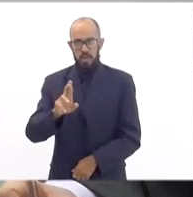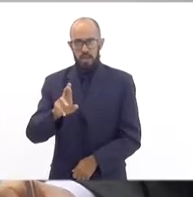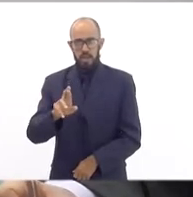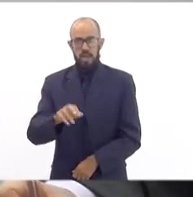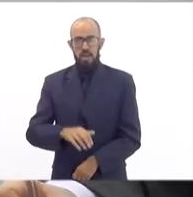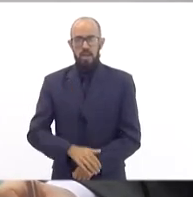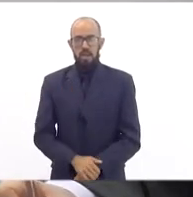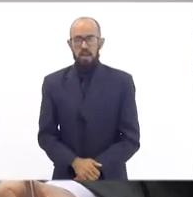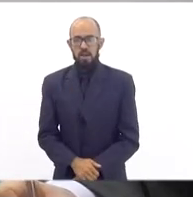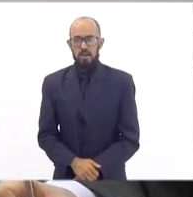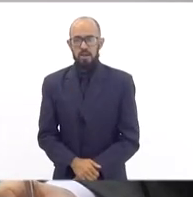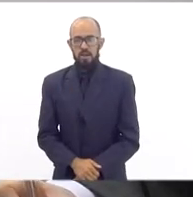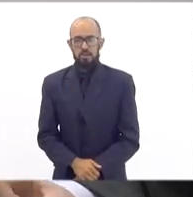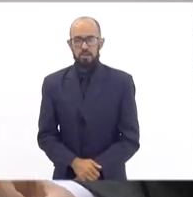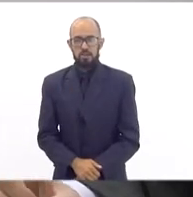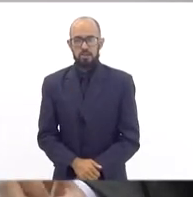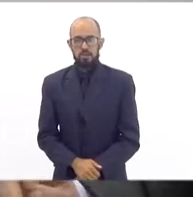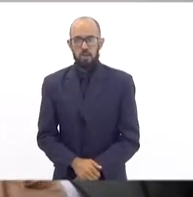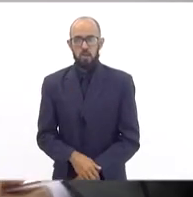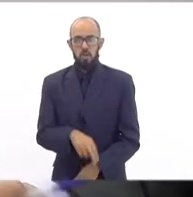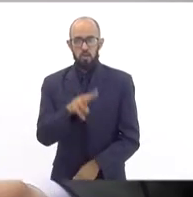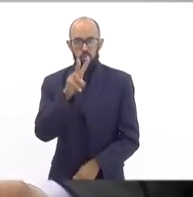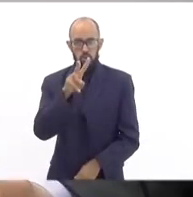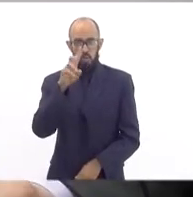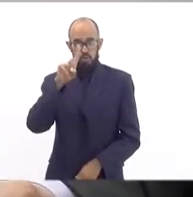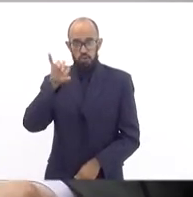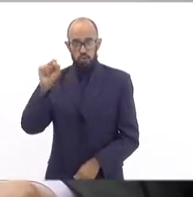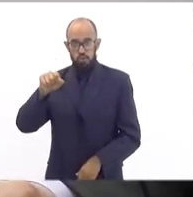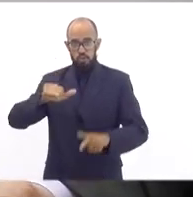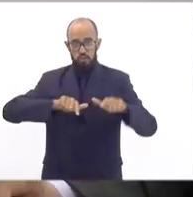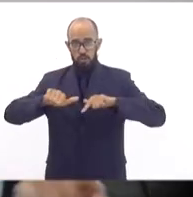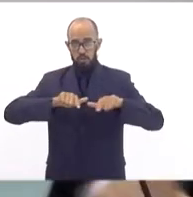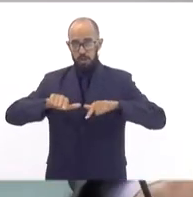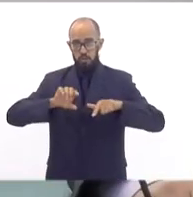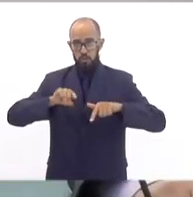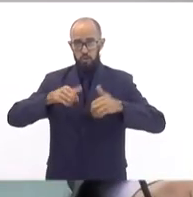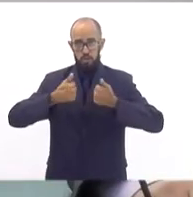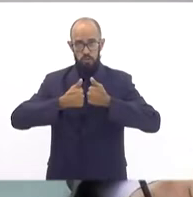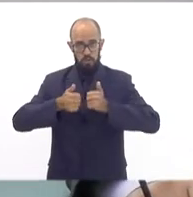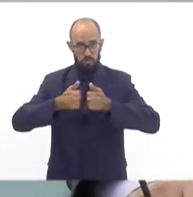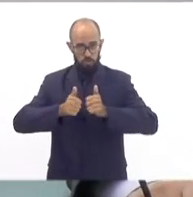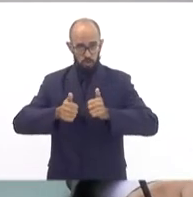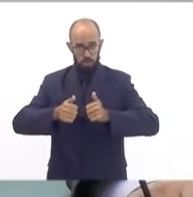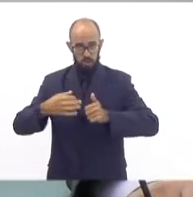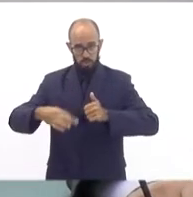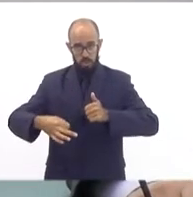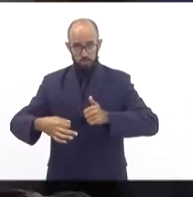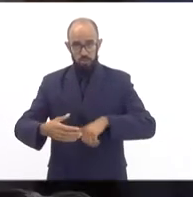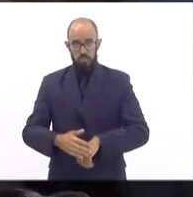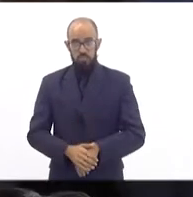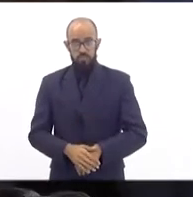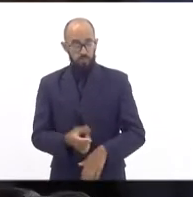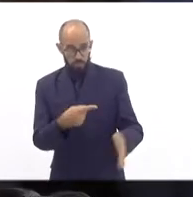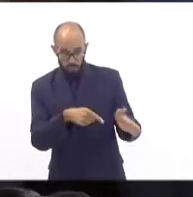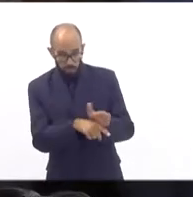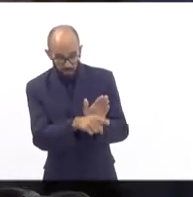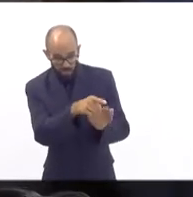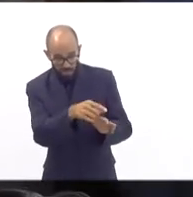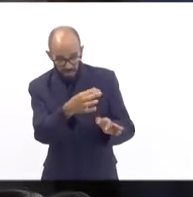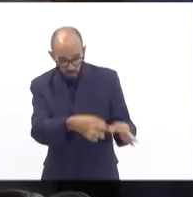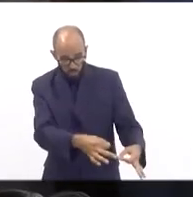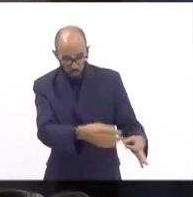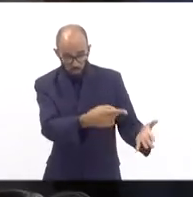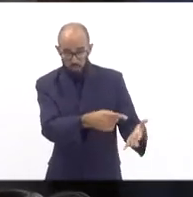úteis. São duas diárias que você pagaria, duas diárias só de transporte ferroviário. Será que é justo para uma